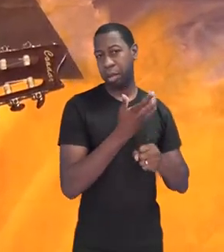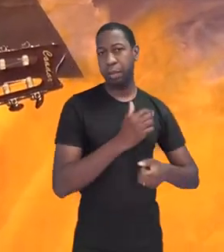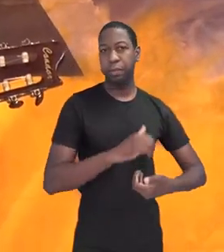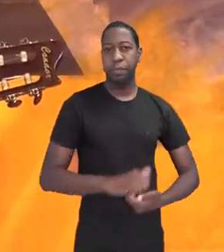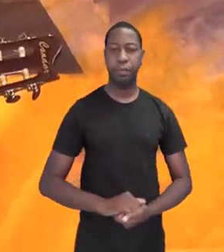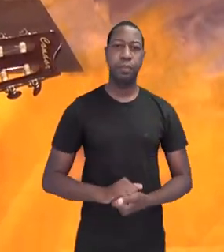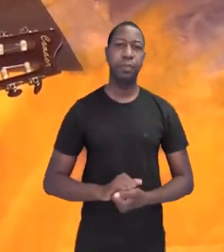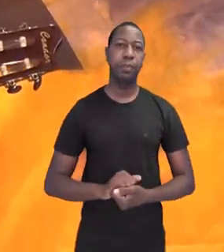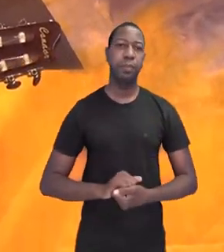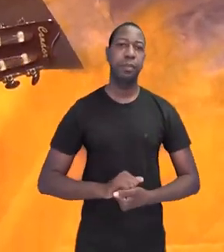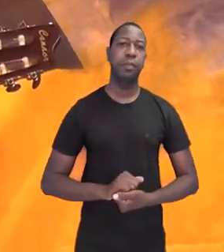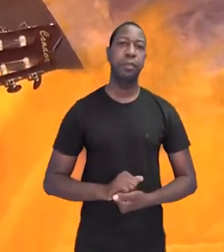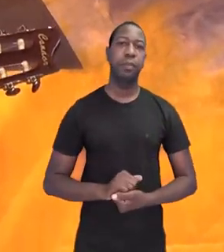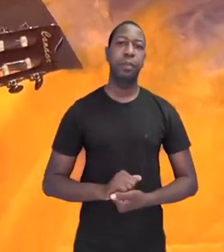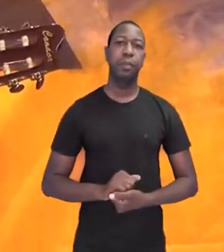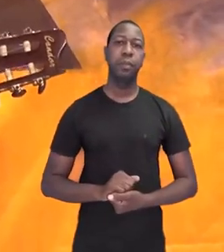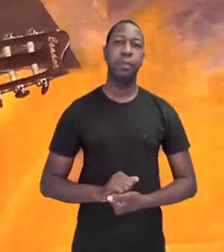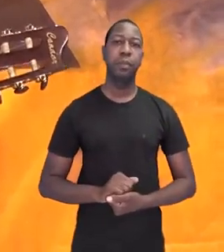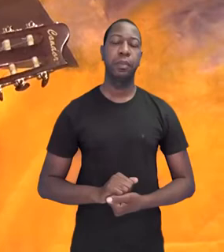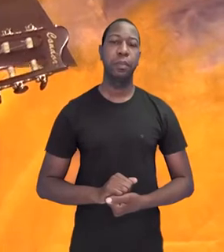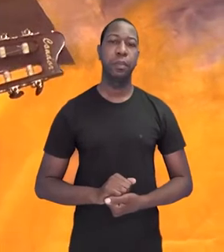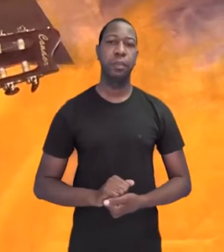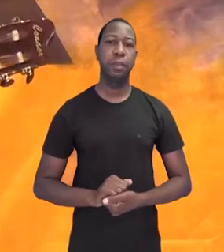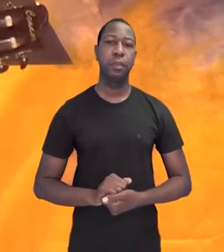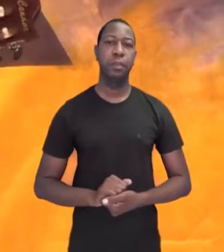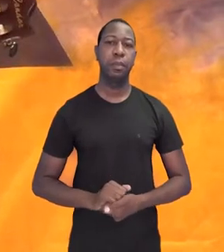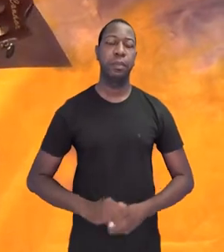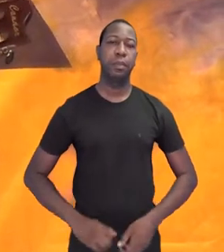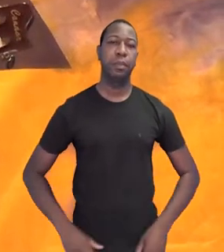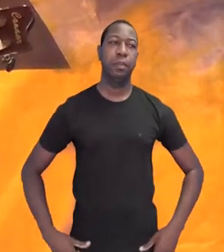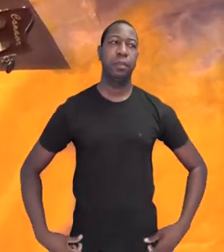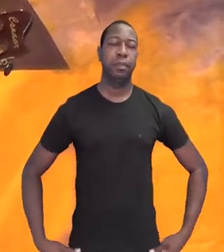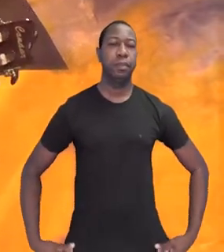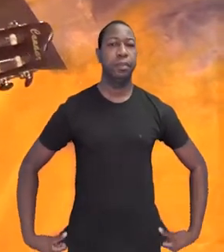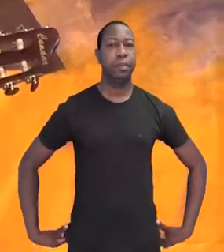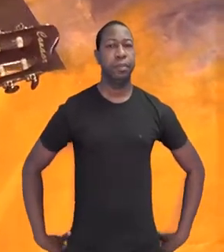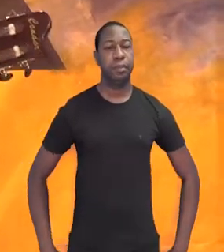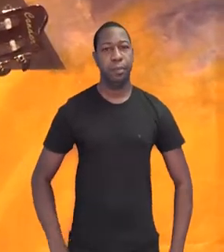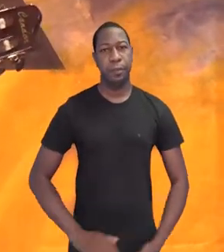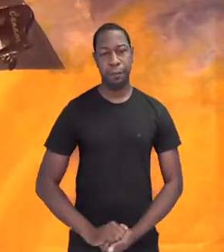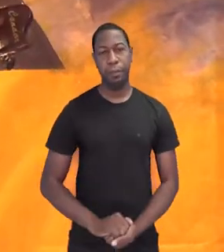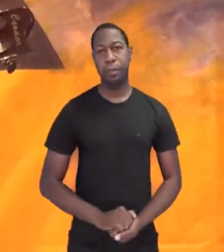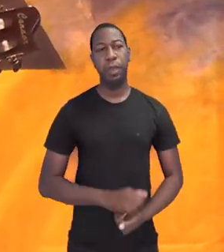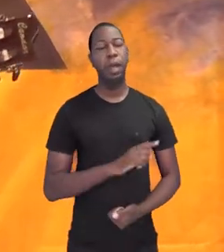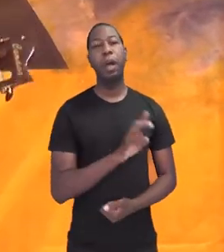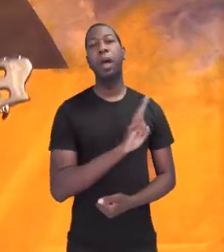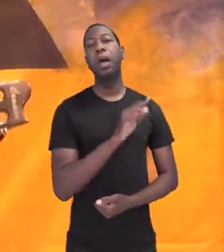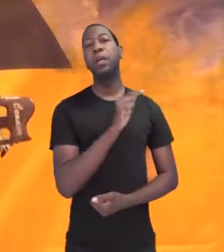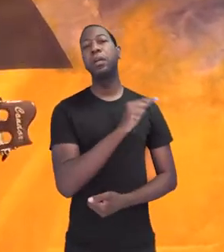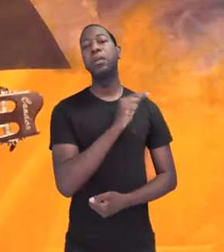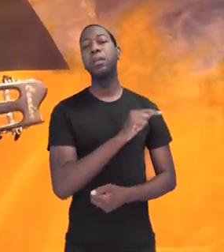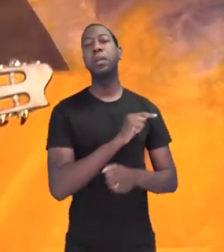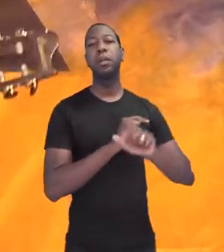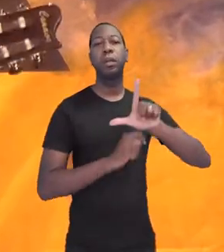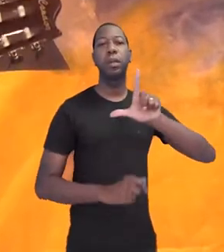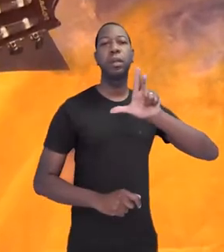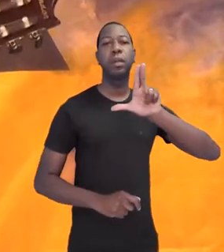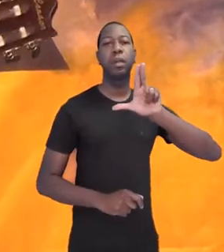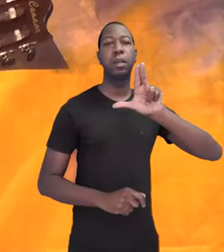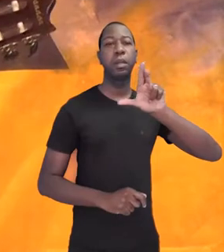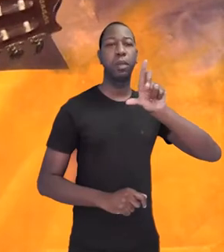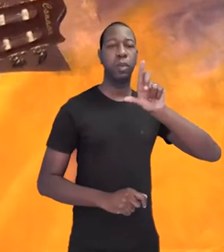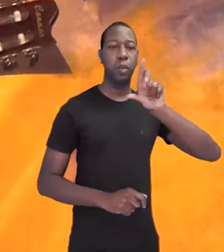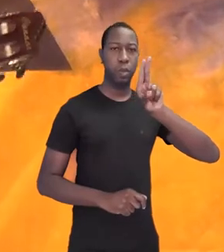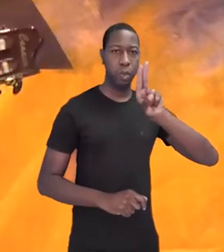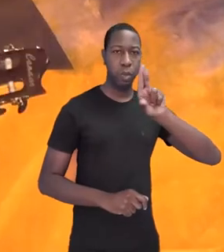Estadão, ou pelo menos acho que funcionava no prédio também do Estado de São Paulo. E eu falei com essa pessoa, Luiz Falcão, que eu